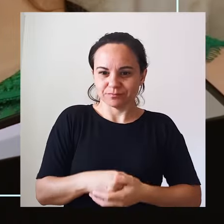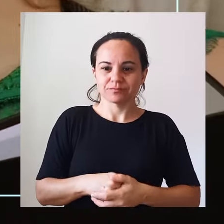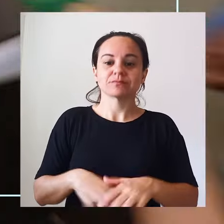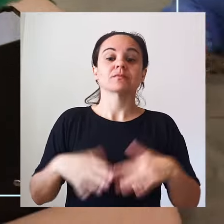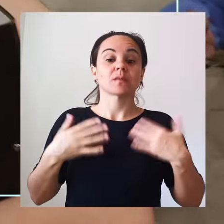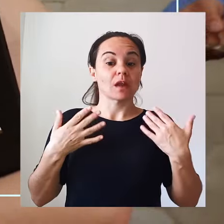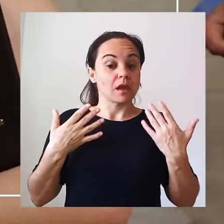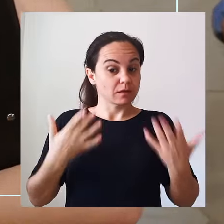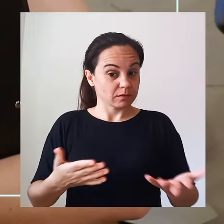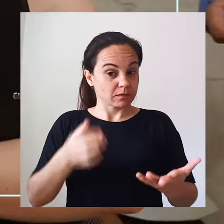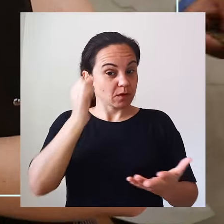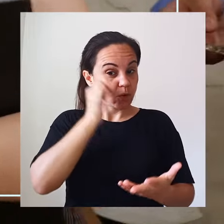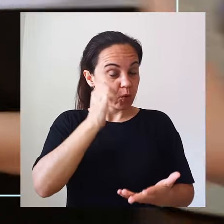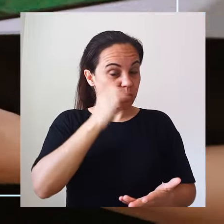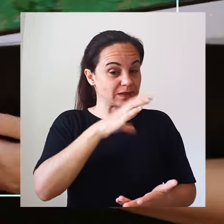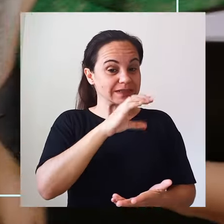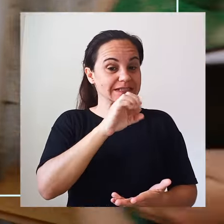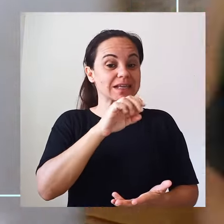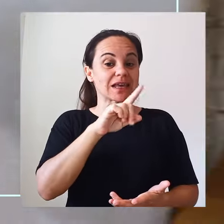Dona Celestina!